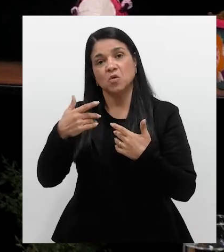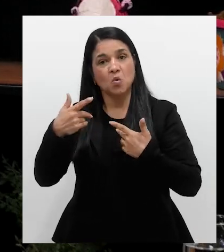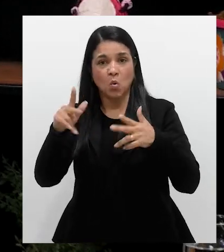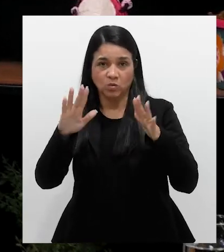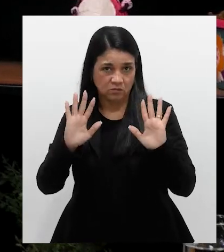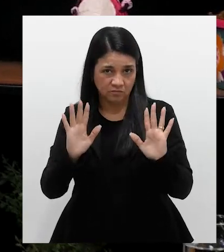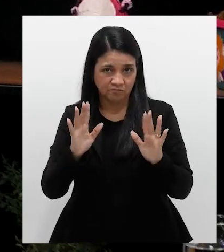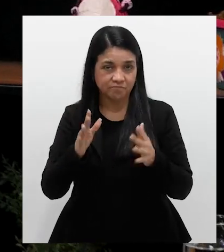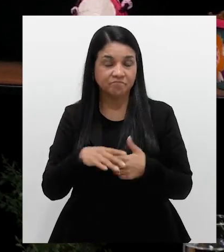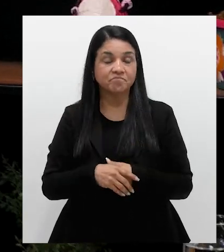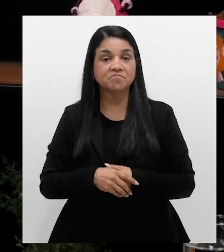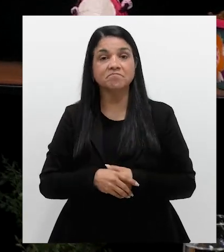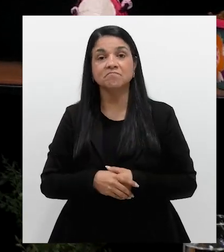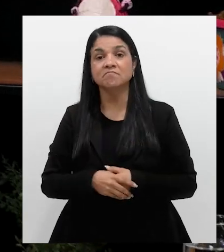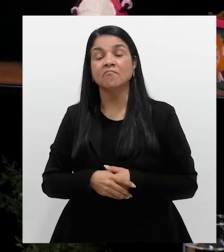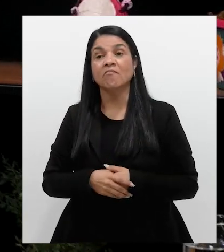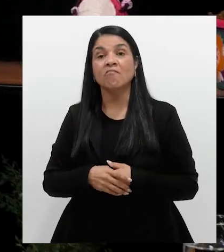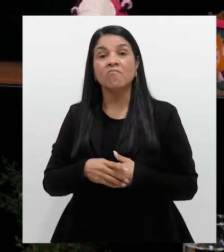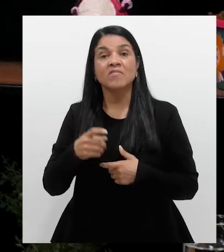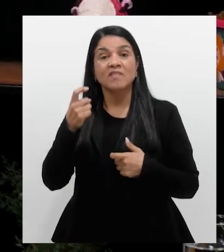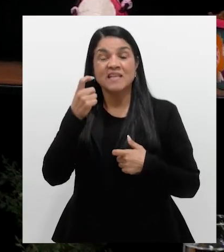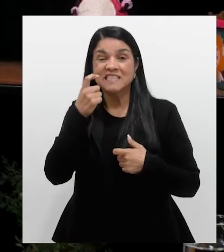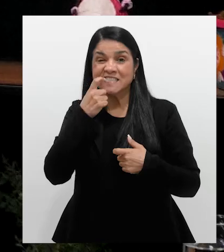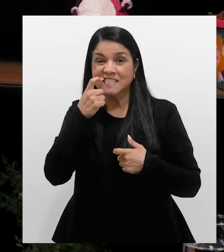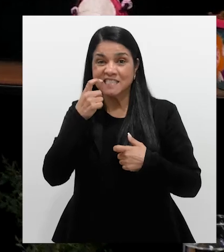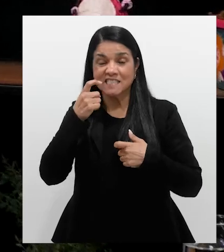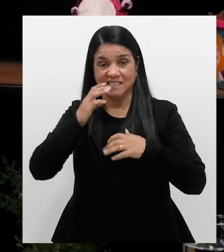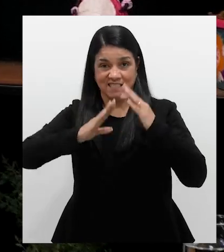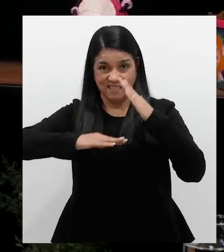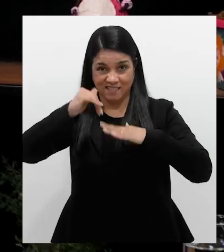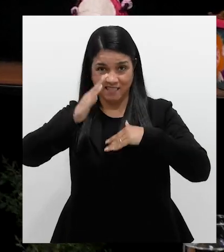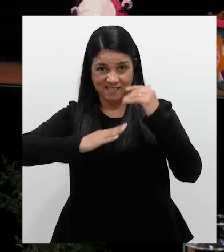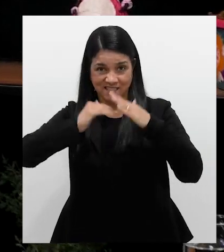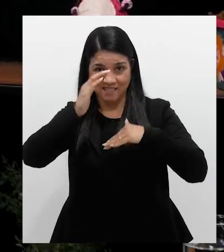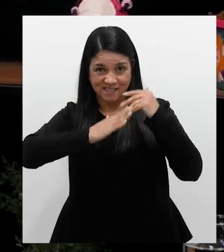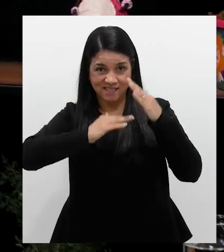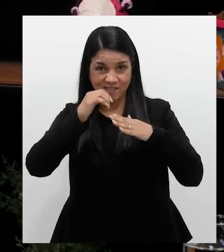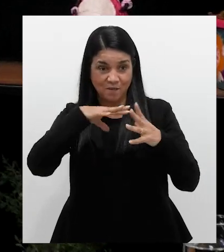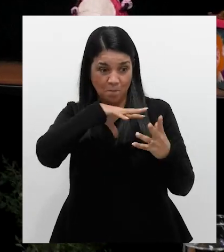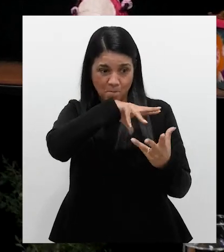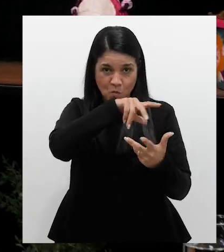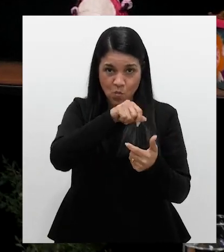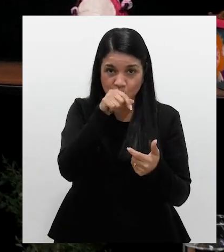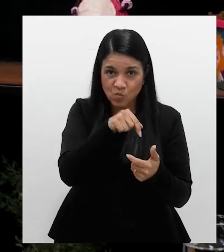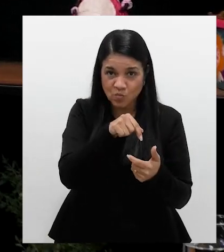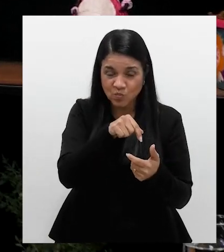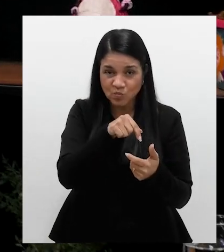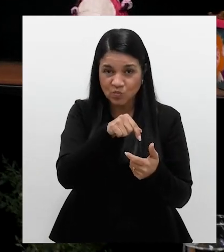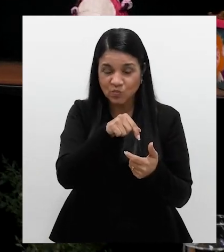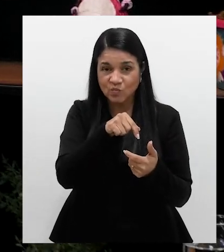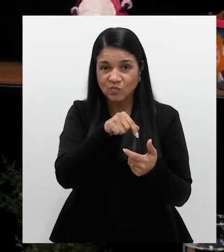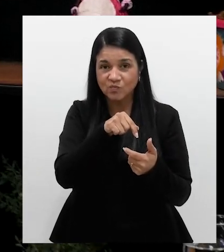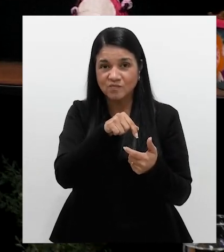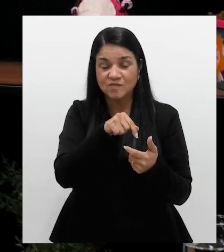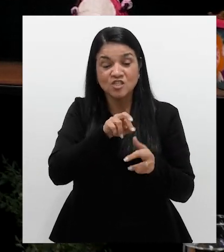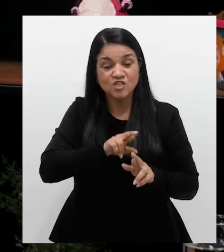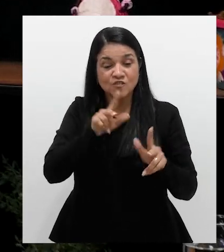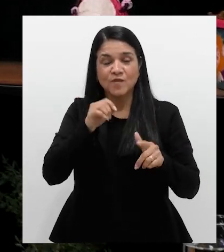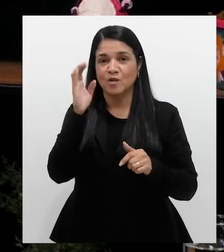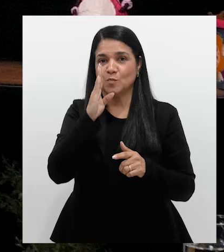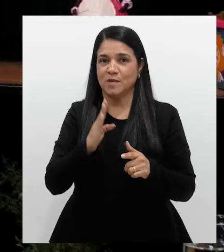endocrinologia, etc. Então, esses dentistas, esses profissionais do resto do mundo, né, eles